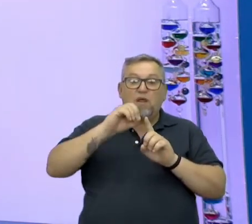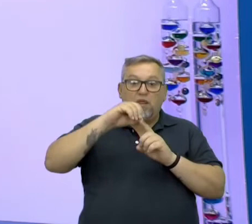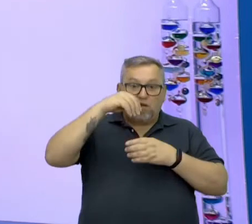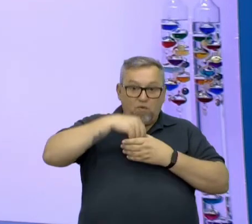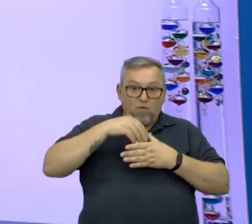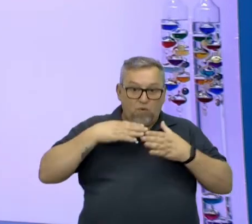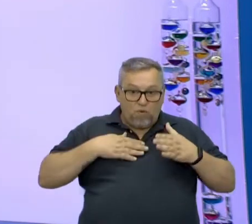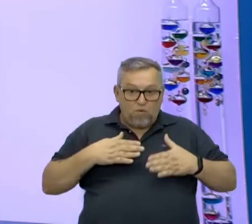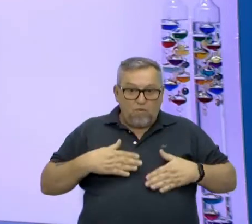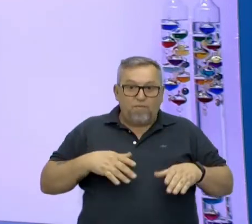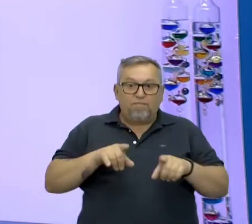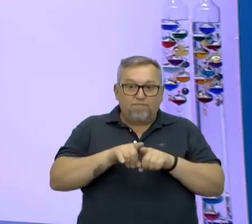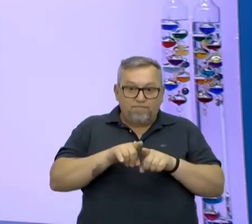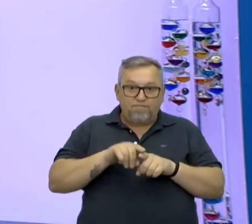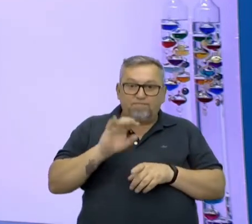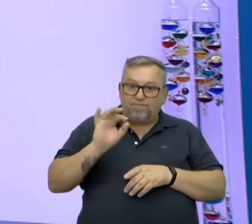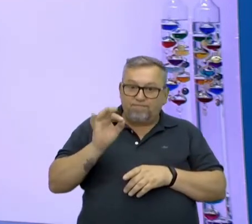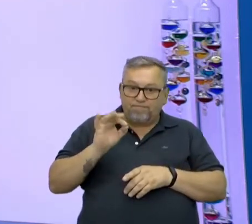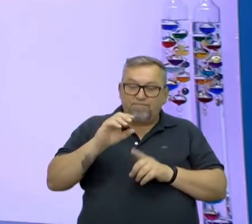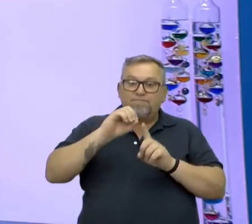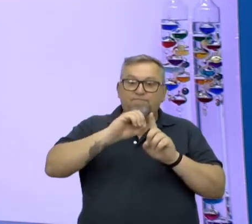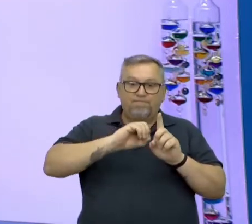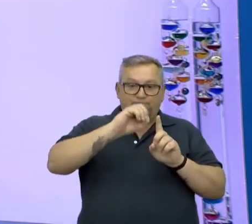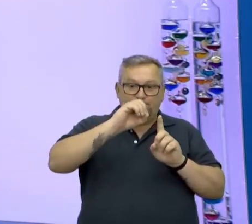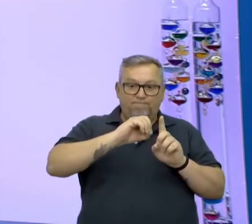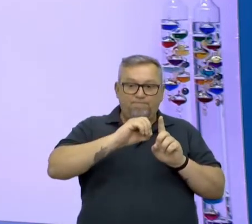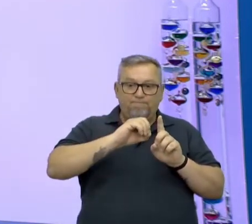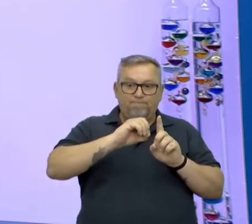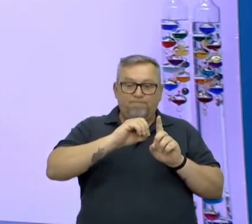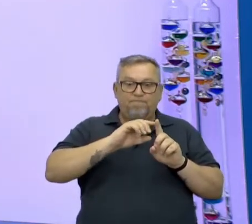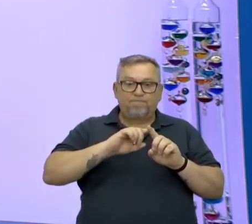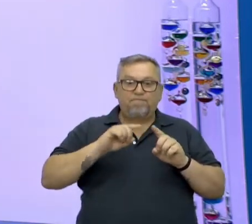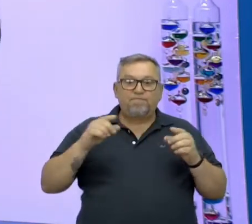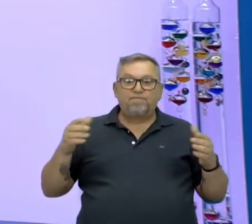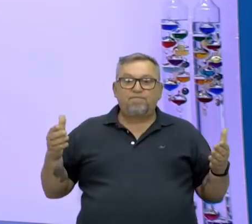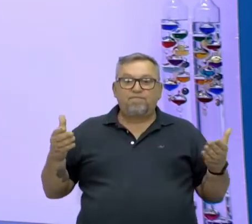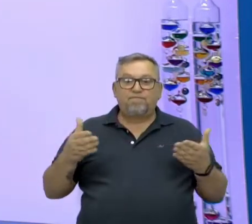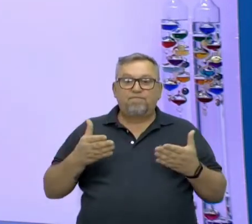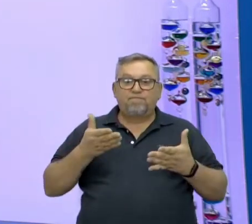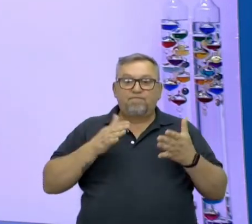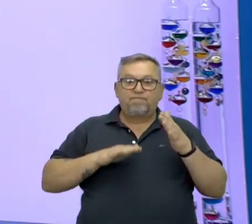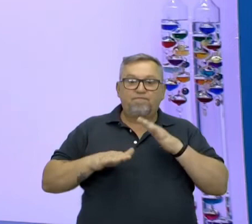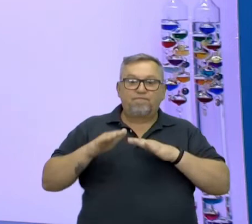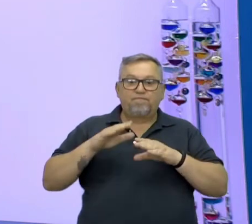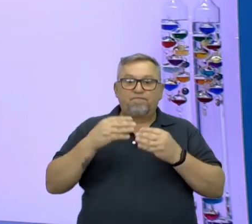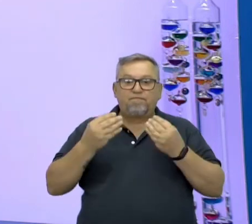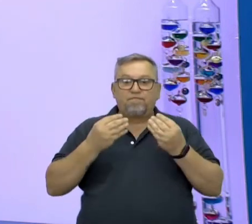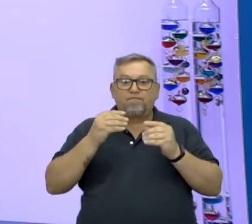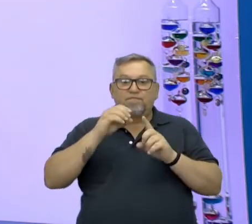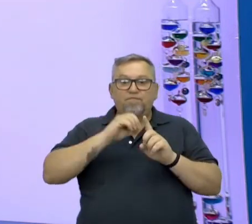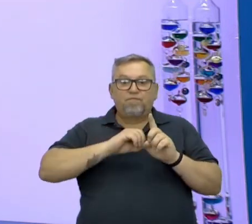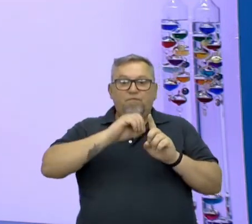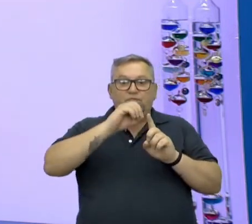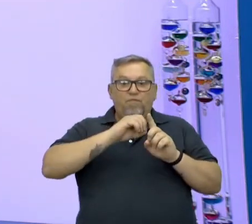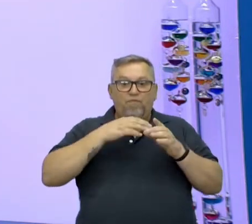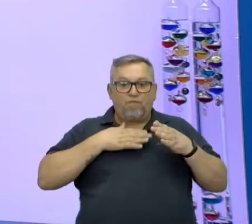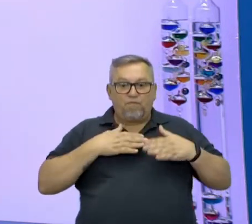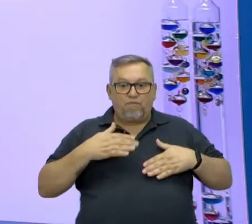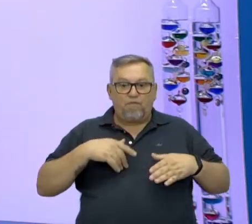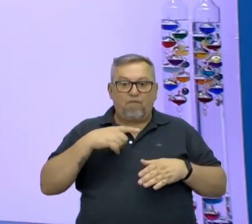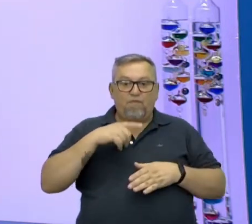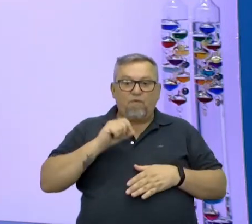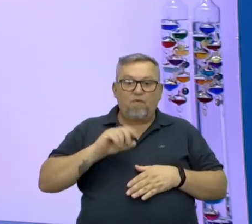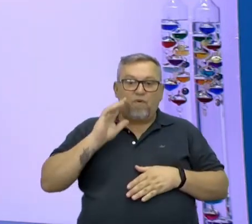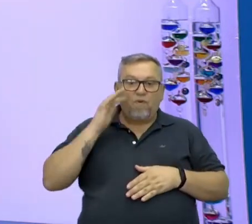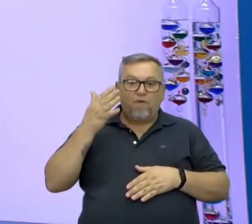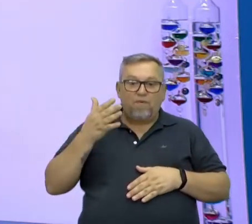de um corpo. É temperatura. Certo? Agora, depende como a temperatura do corpo está, que temperatura